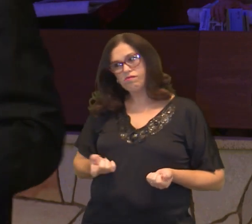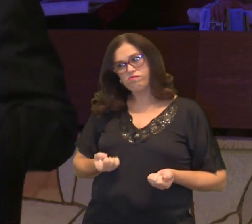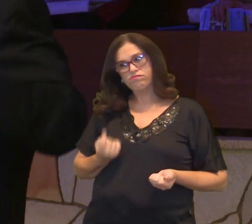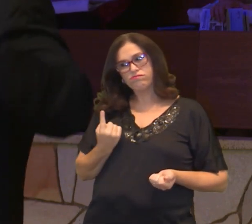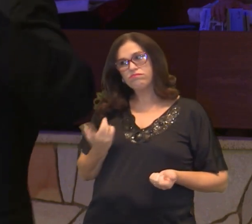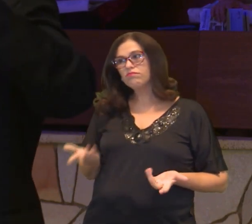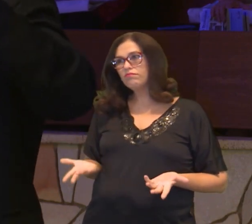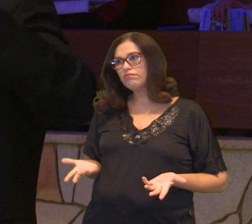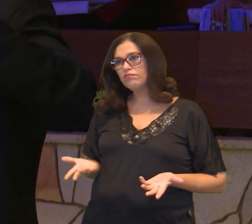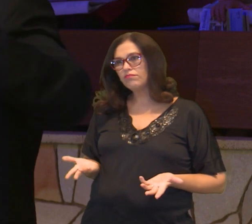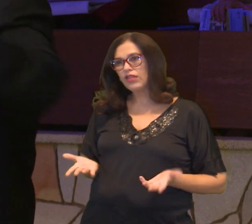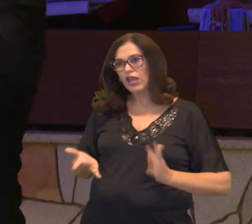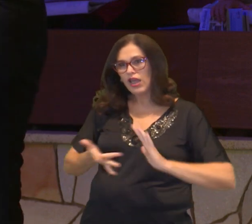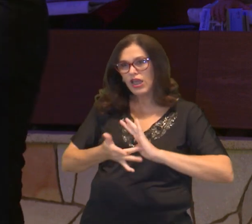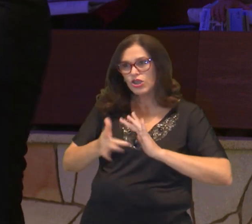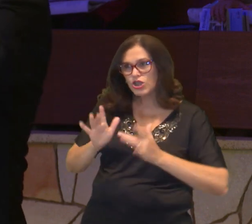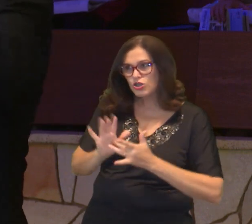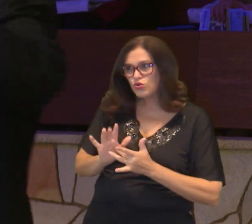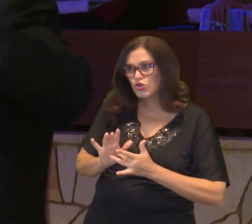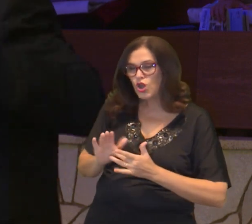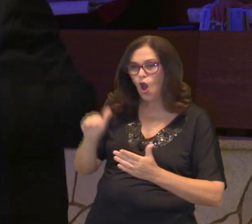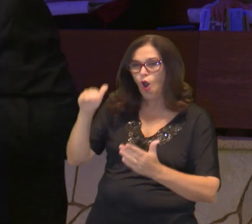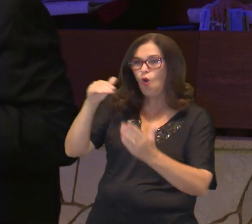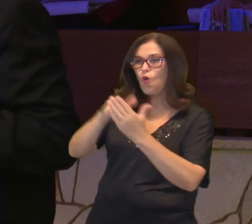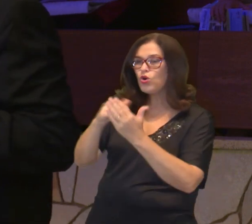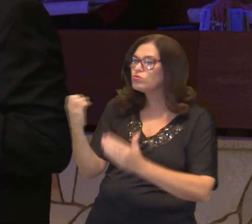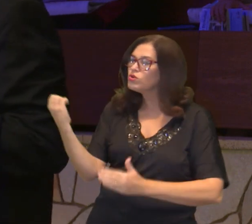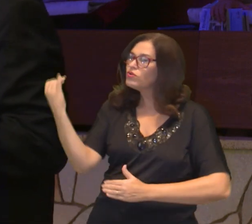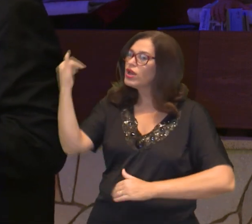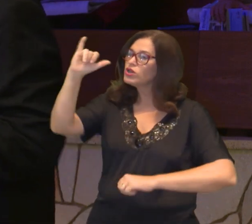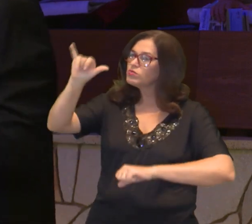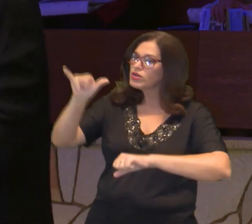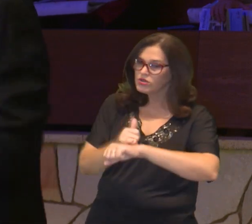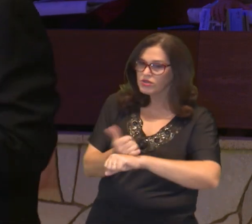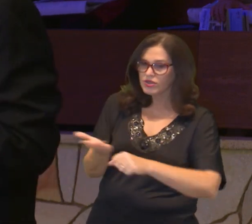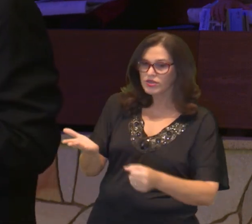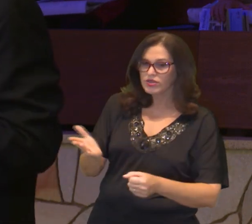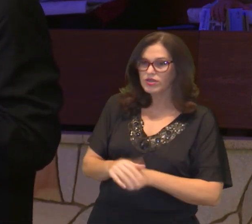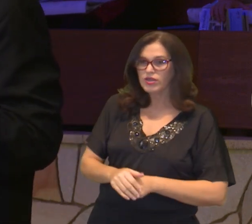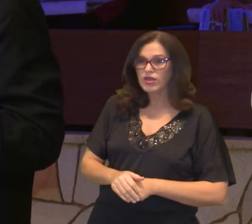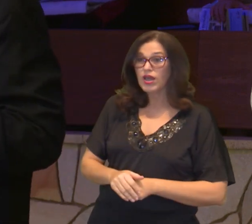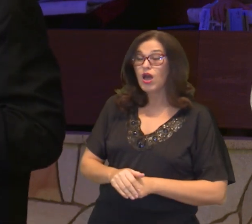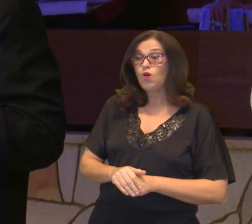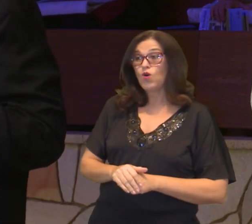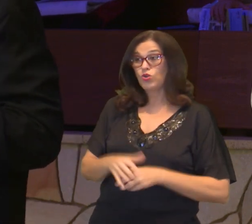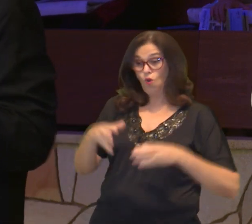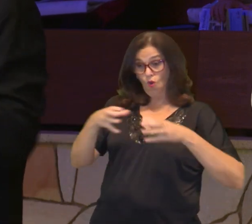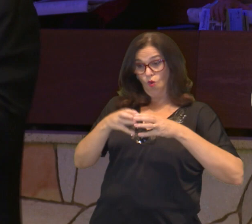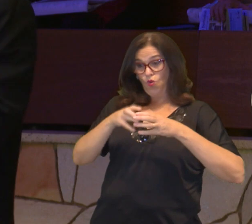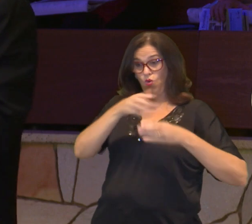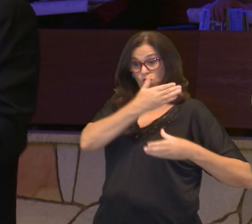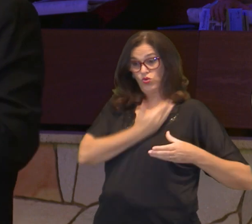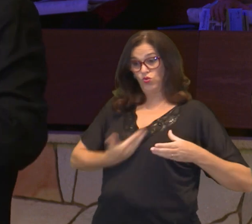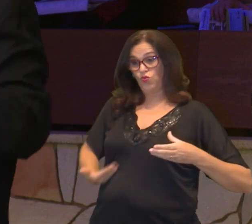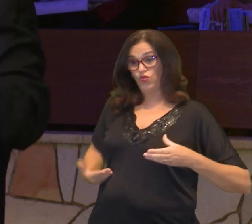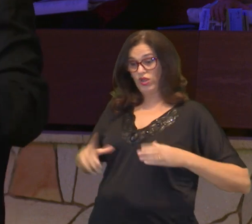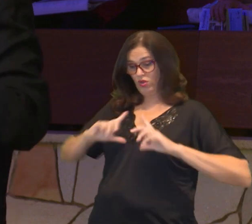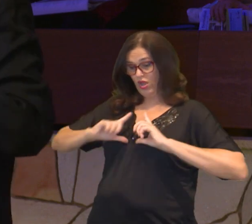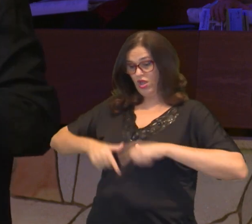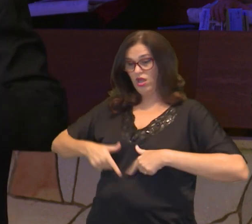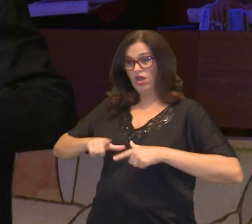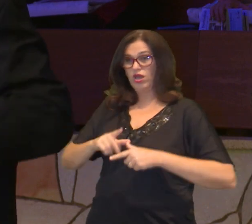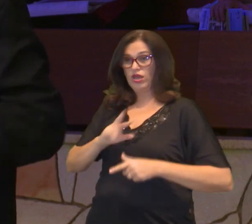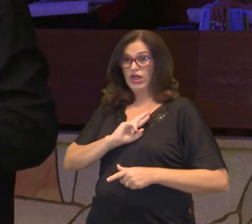E Jesus está nessa última viagem a Jerusalém, quando autoridades religiosas procuram, de